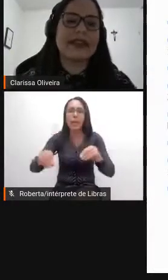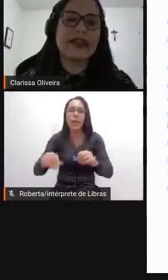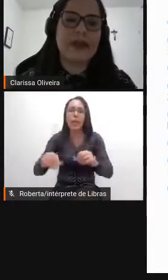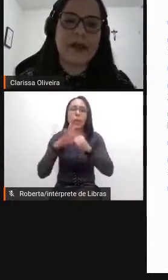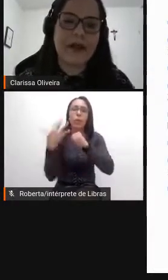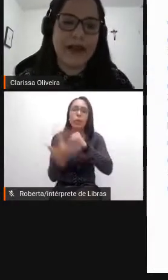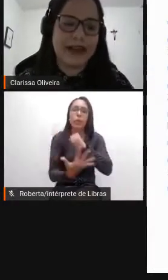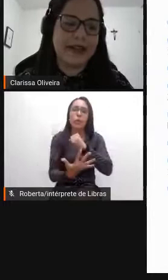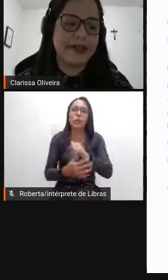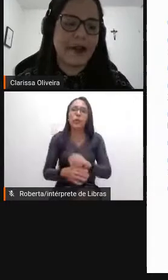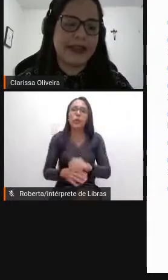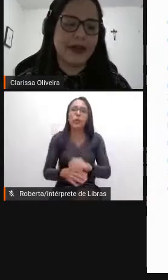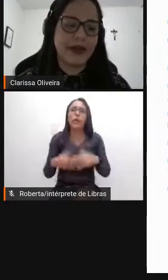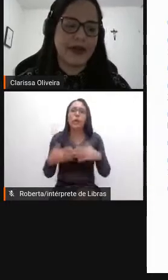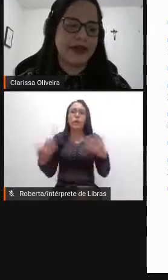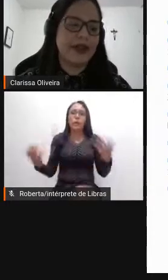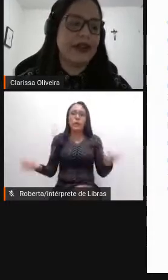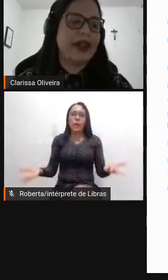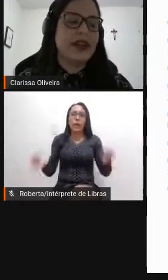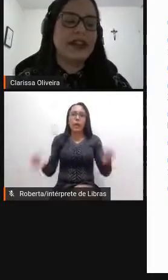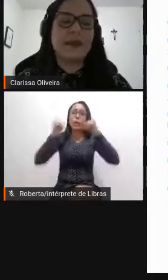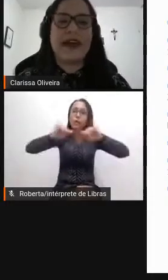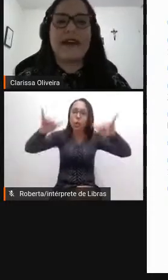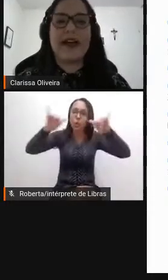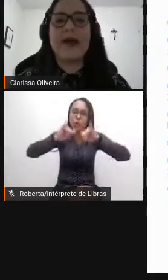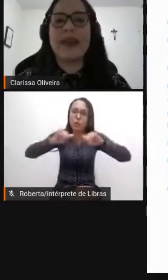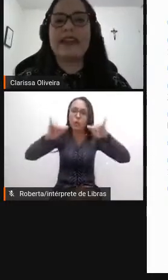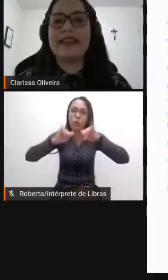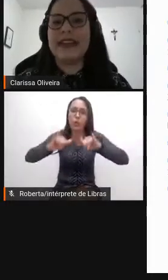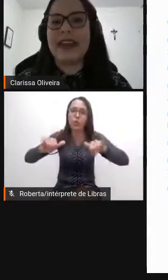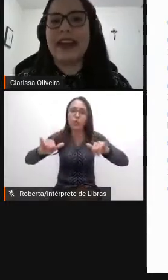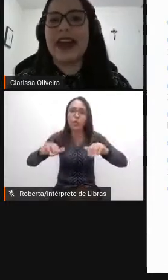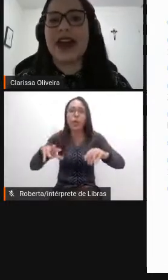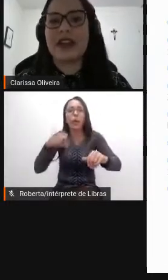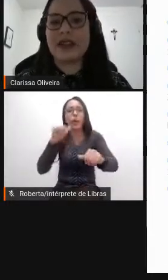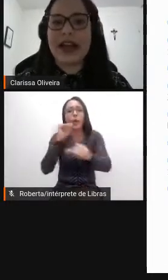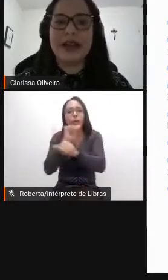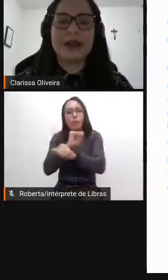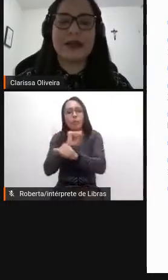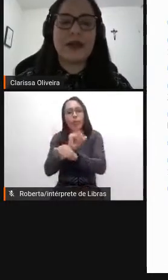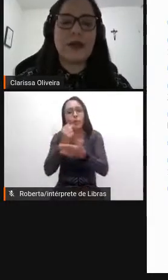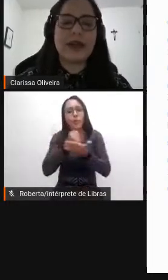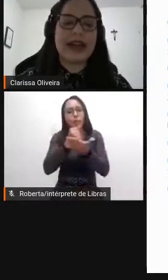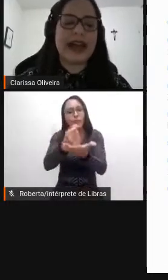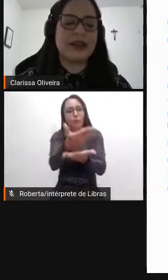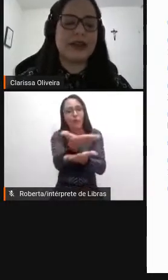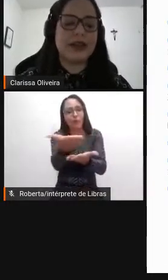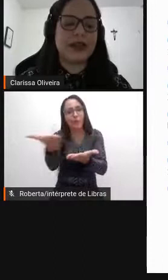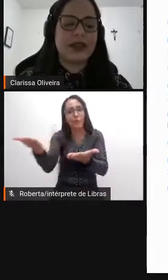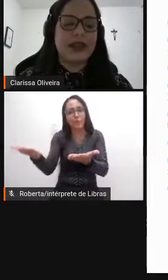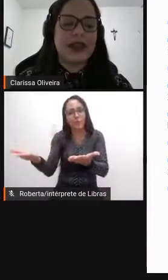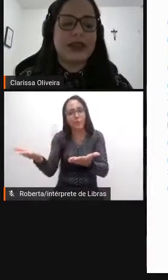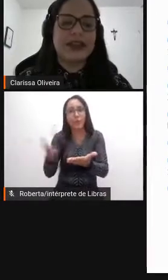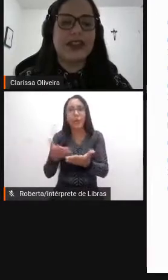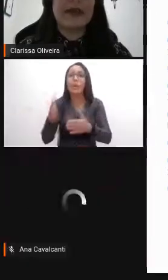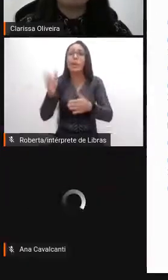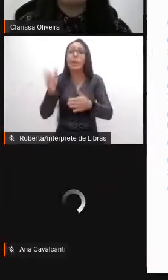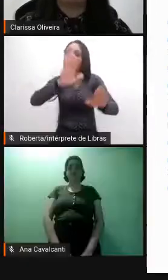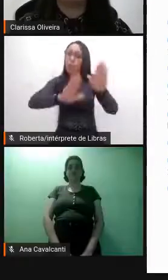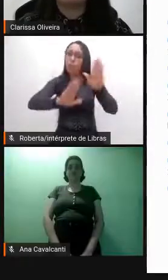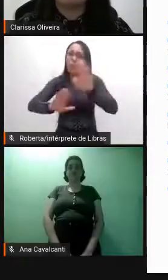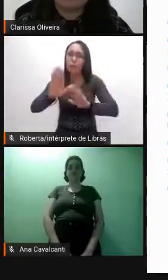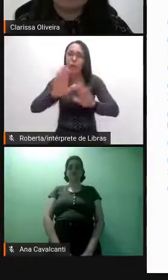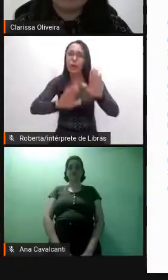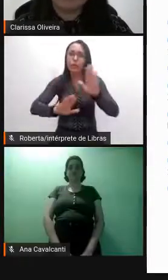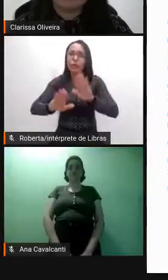Então, essas foram as informações e espero realmente ter ajudado. São cuidados